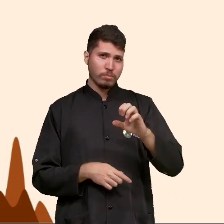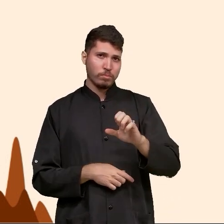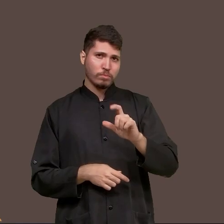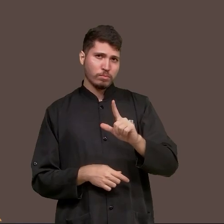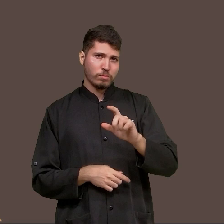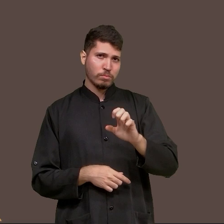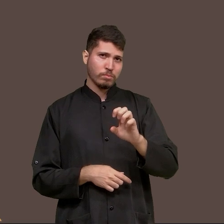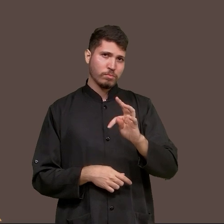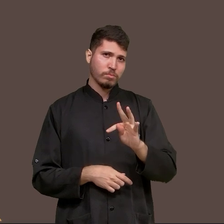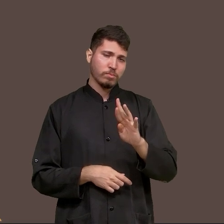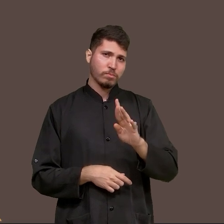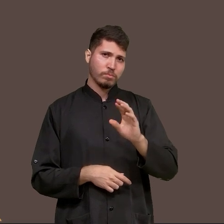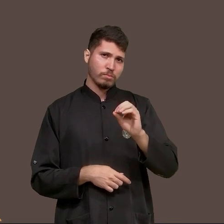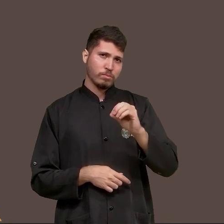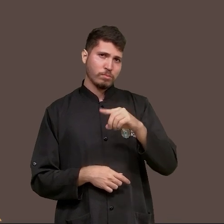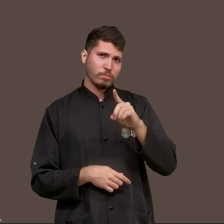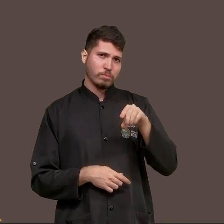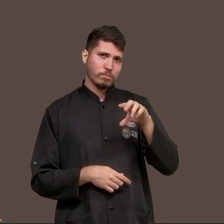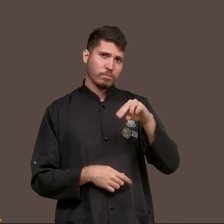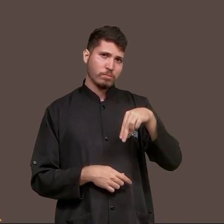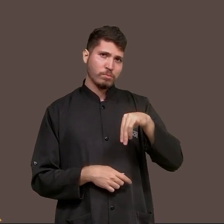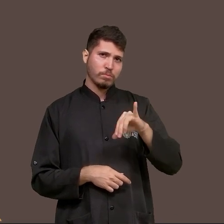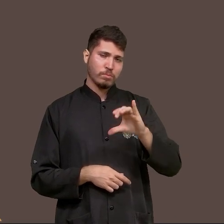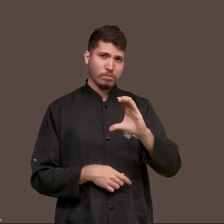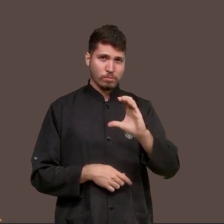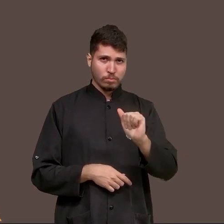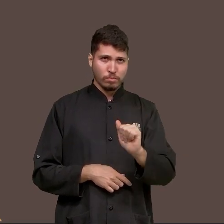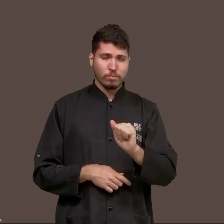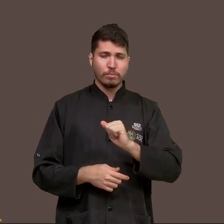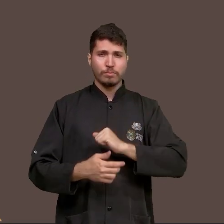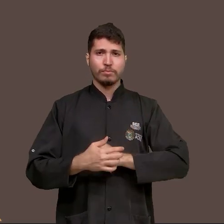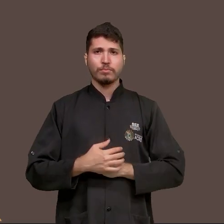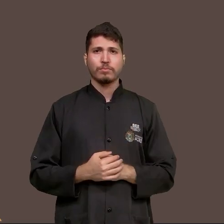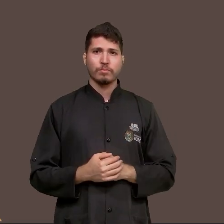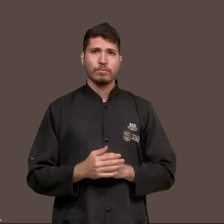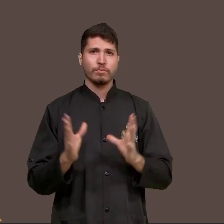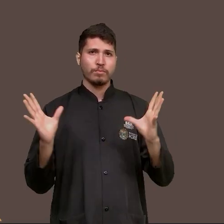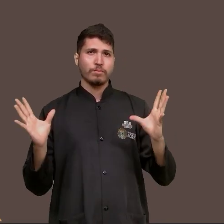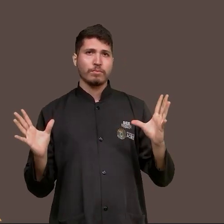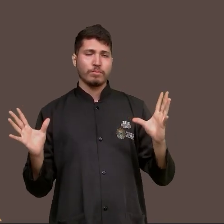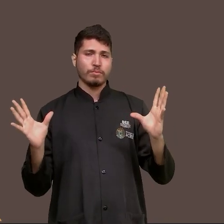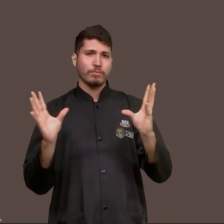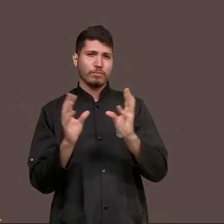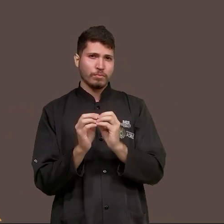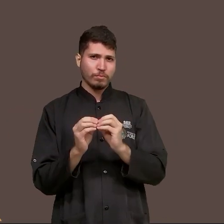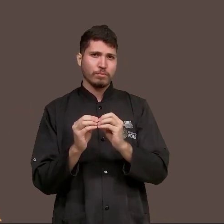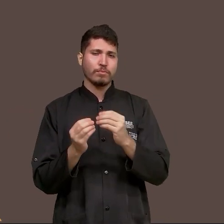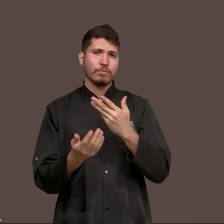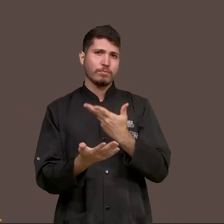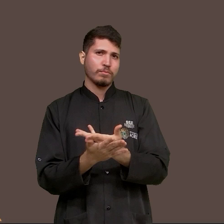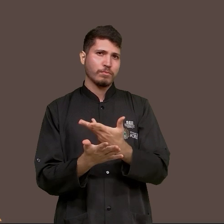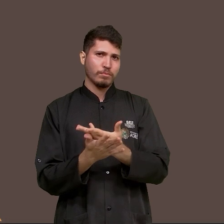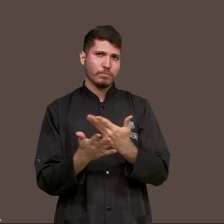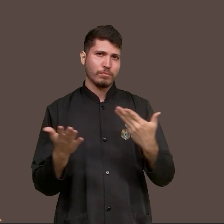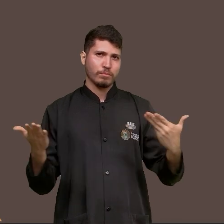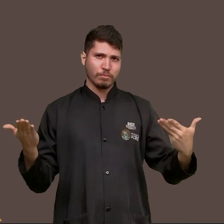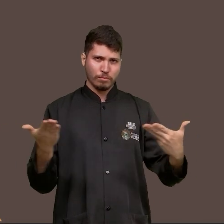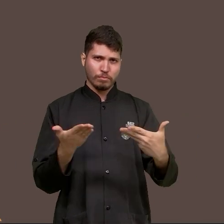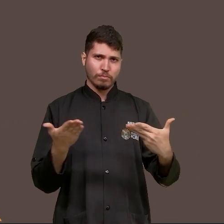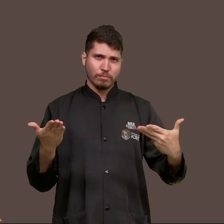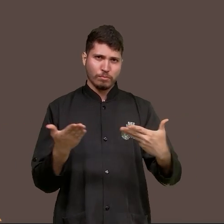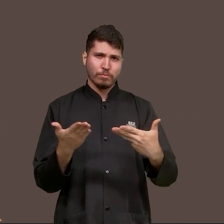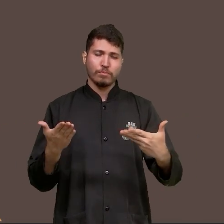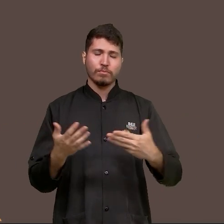bom? Vamos seguindo com a nossa aula de hoje para a gente revisar o que foi que a gente aprendeu na nossa